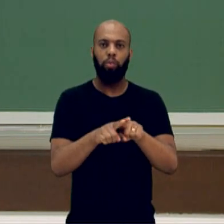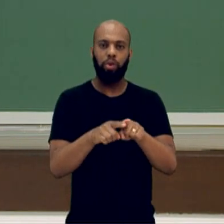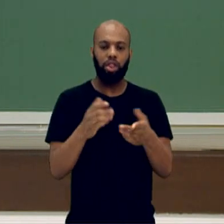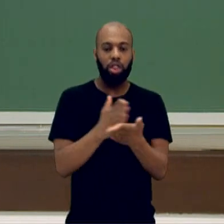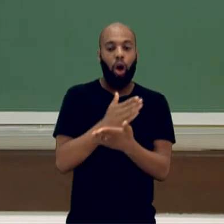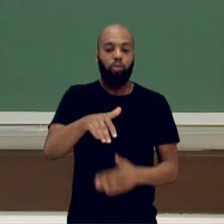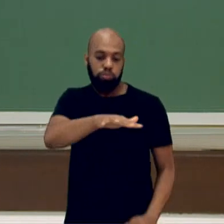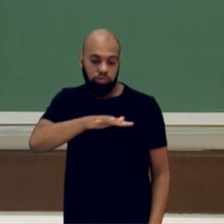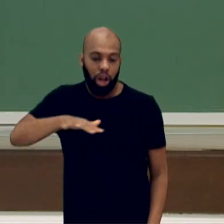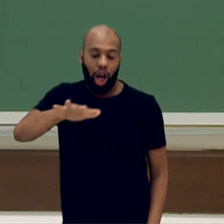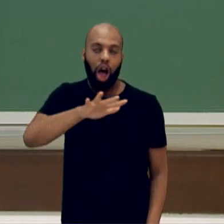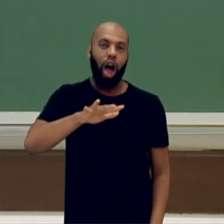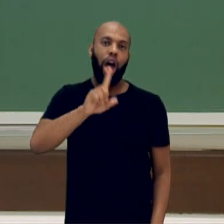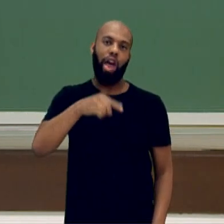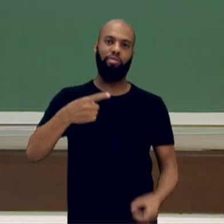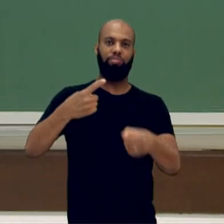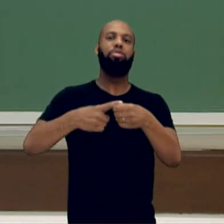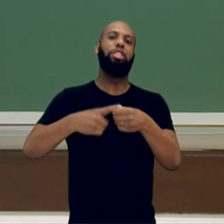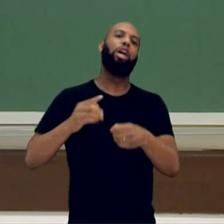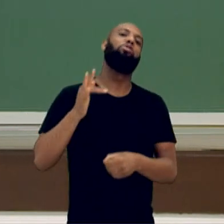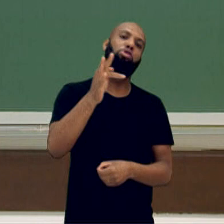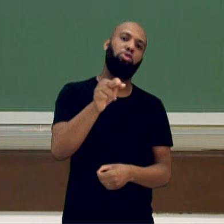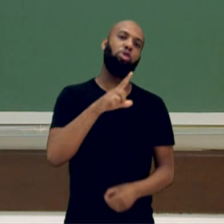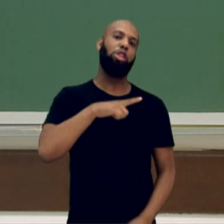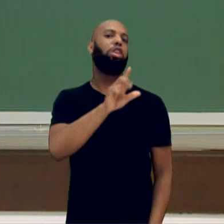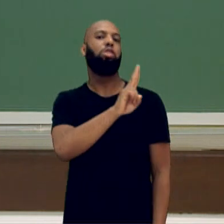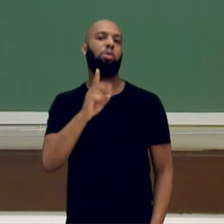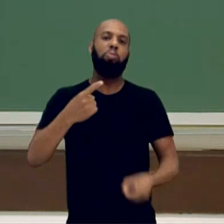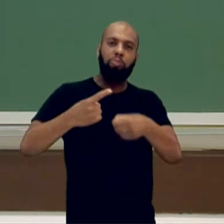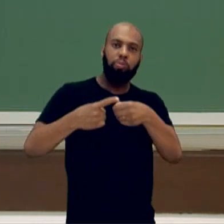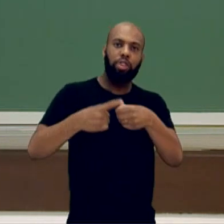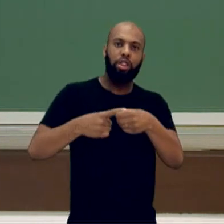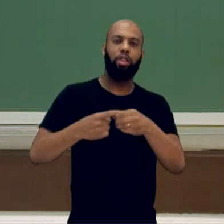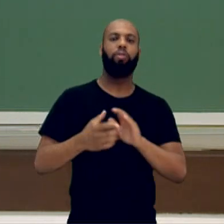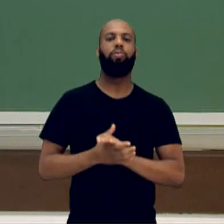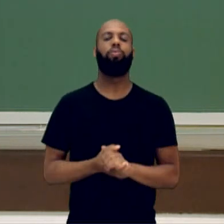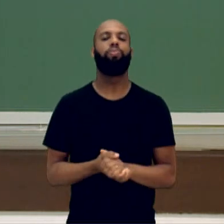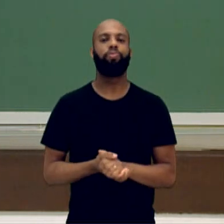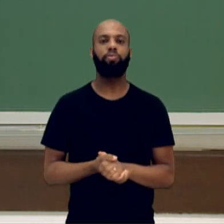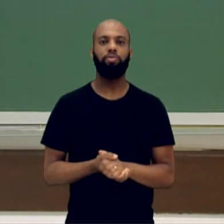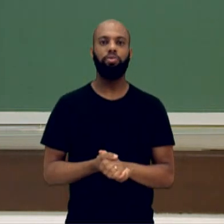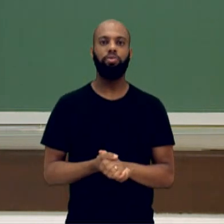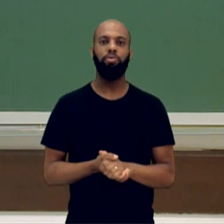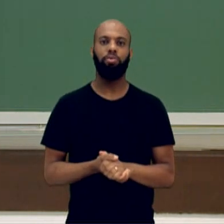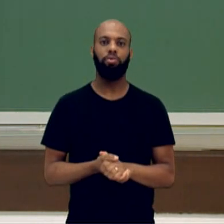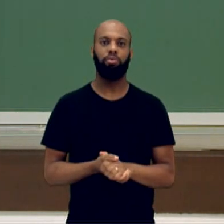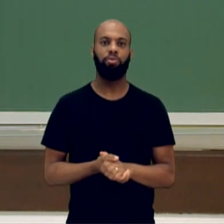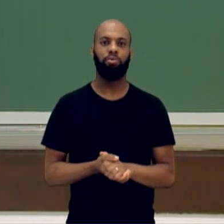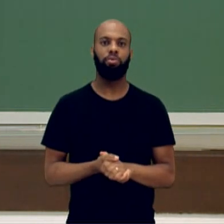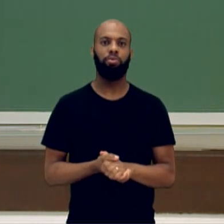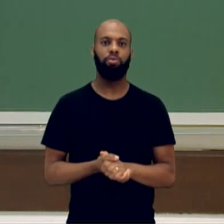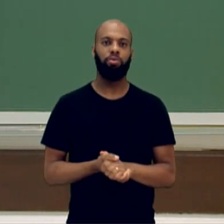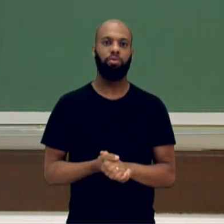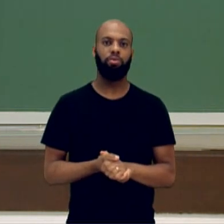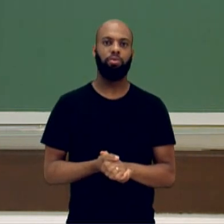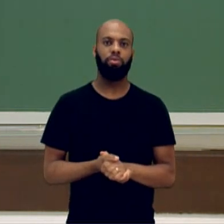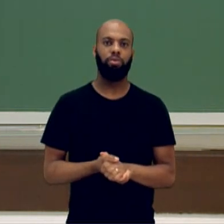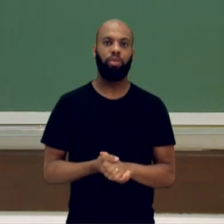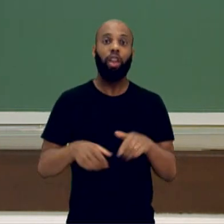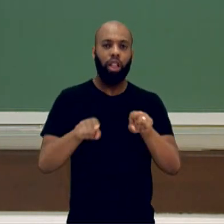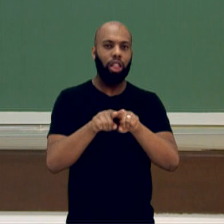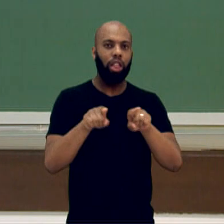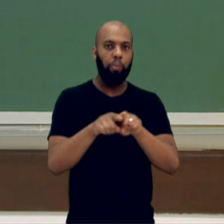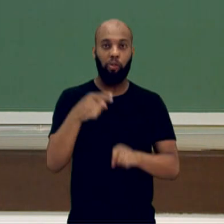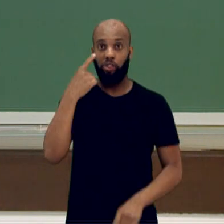determinada área que eu vou chamar de cidade, que eu vou chamar de parte urbana, né? E aí